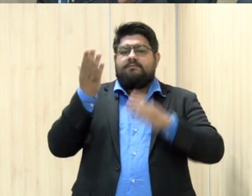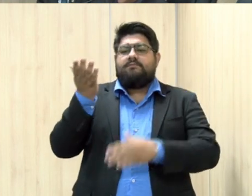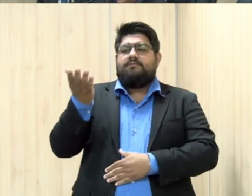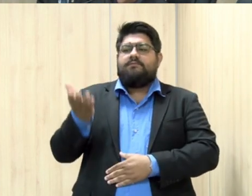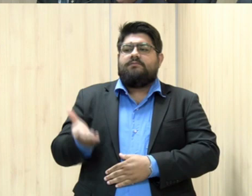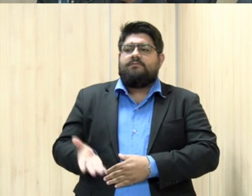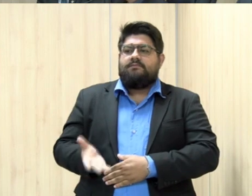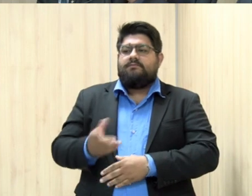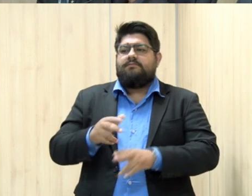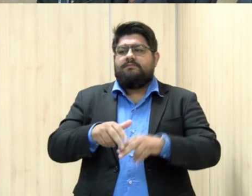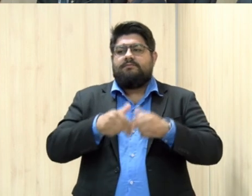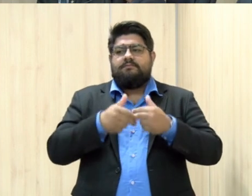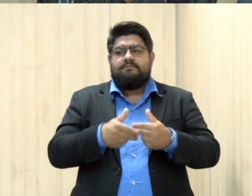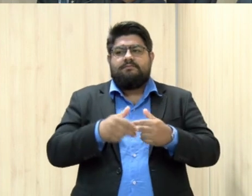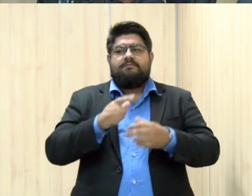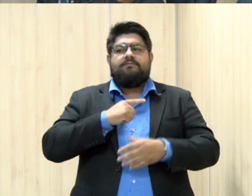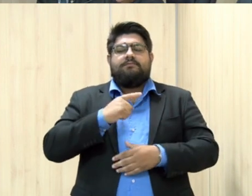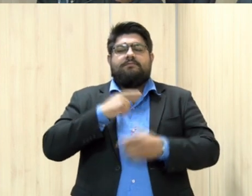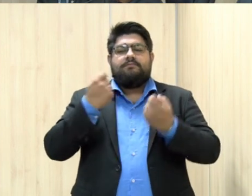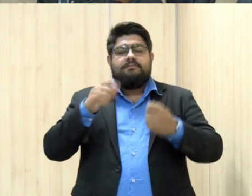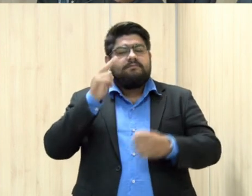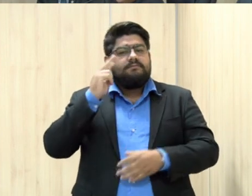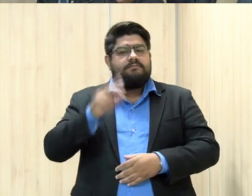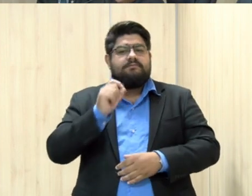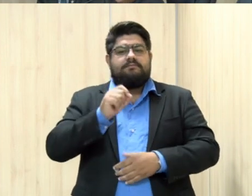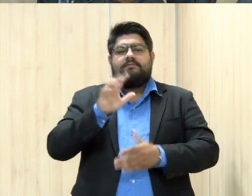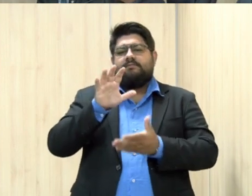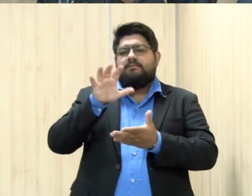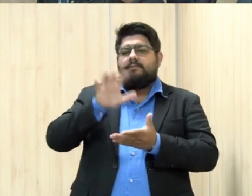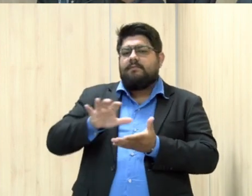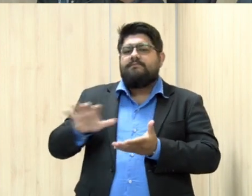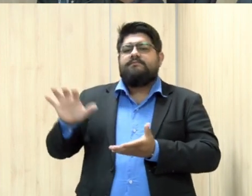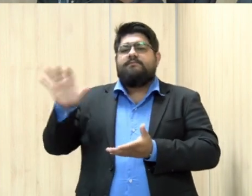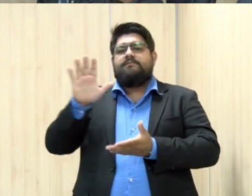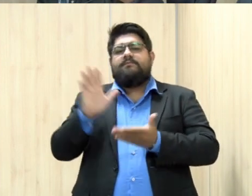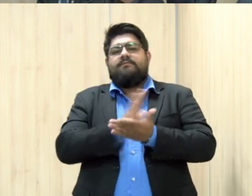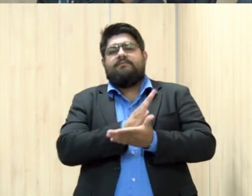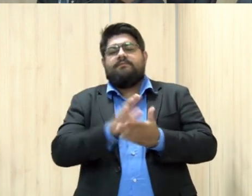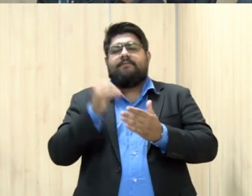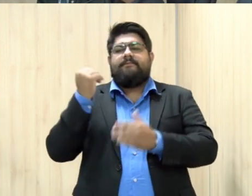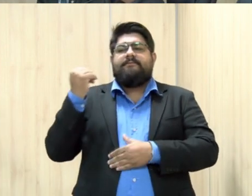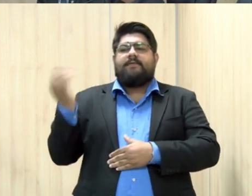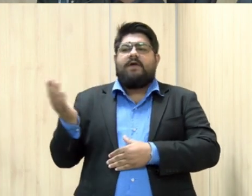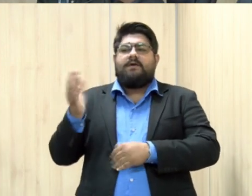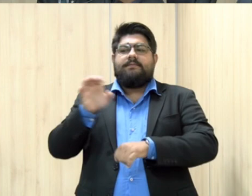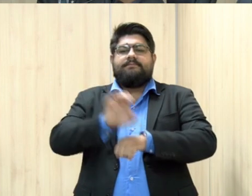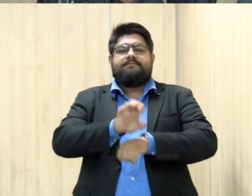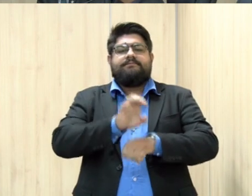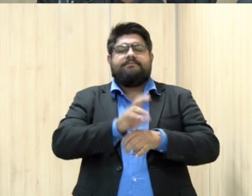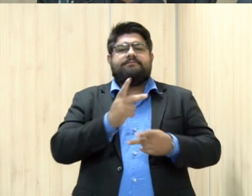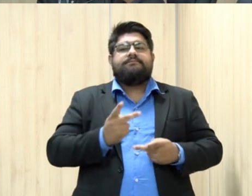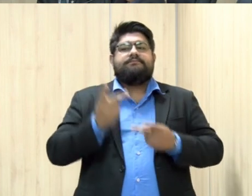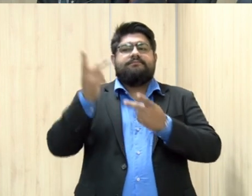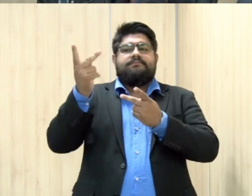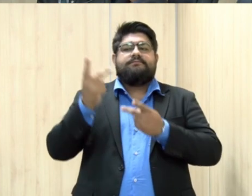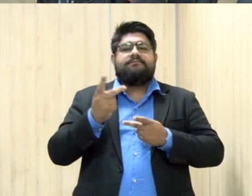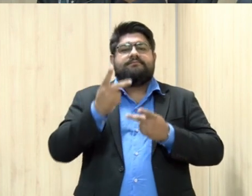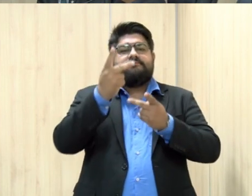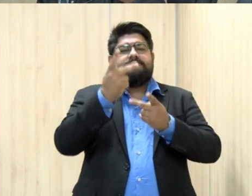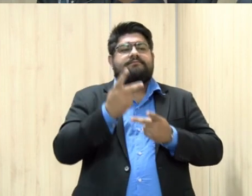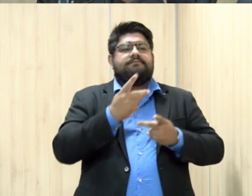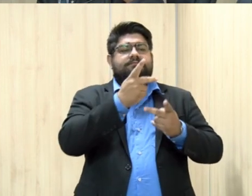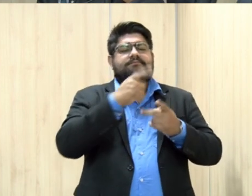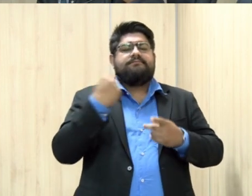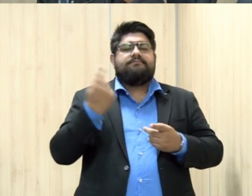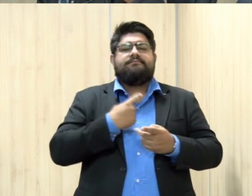porque se a gente observar e muitas regiões que a gente fora do nosso estado que a gente visita a gente percebe